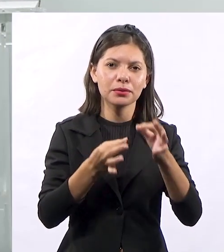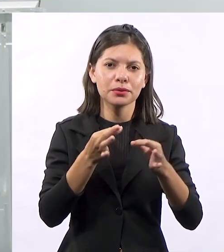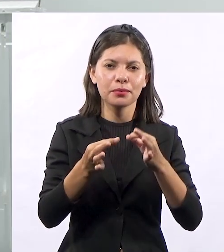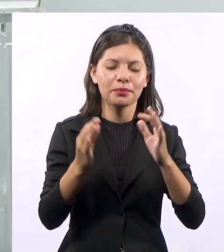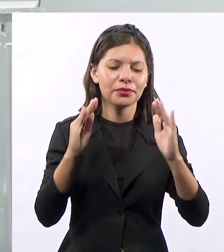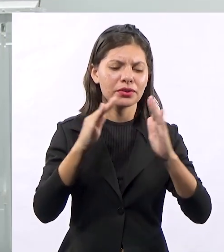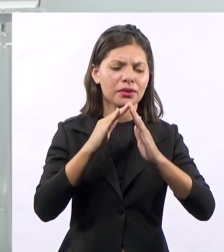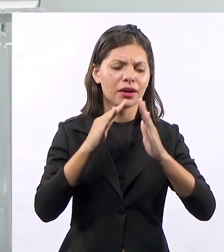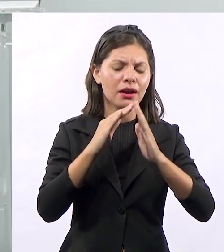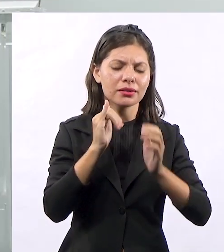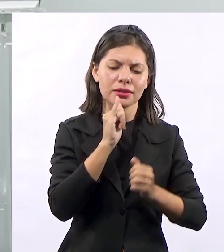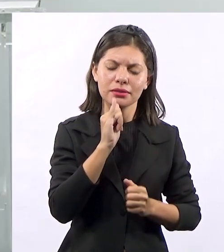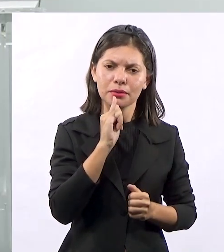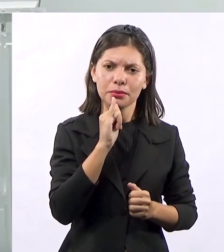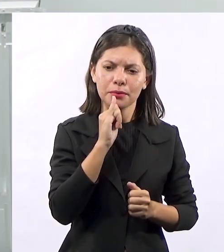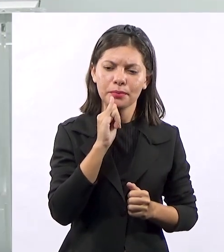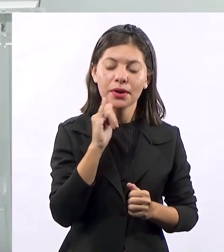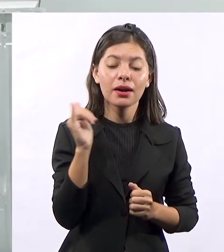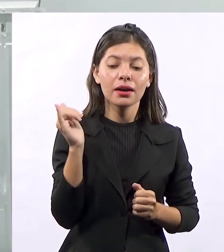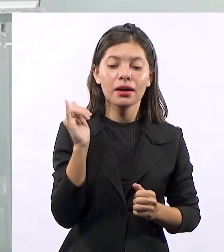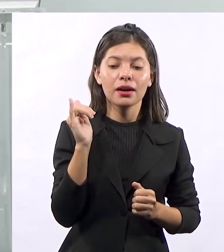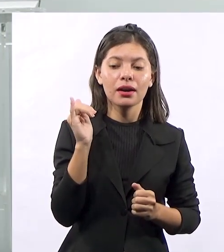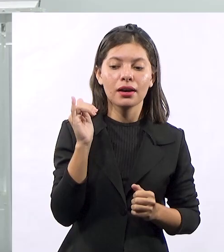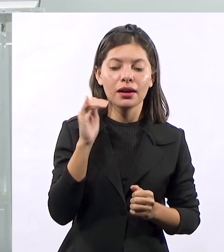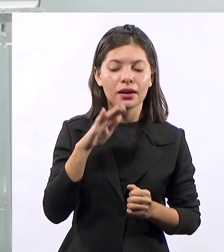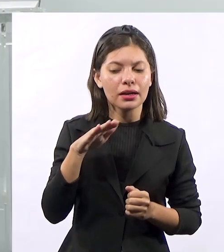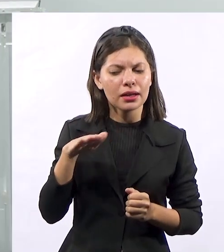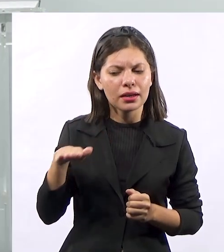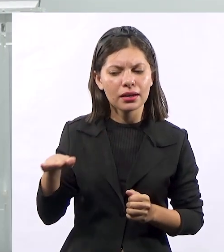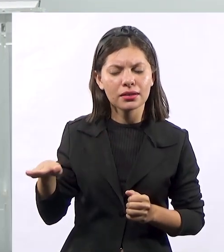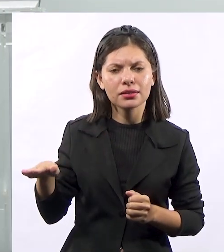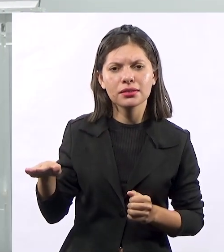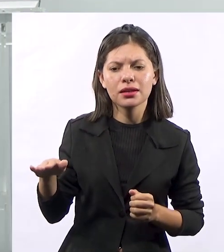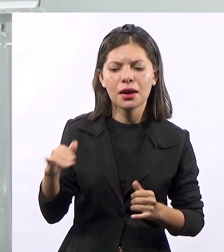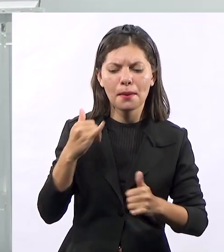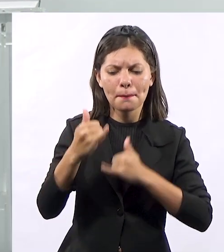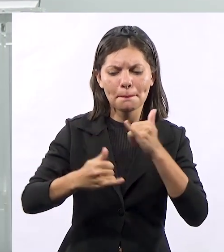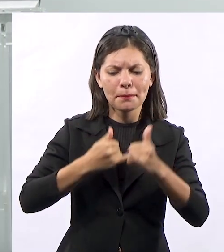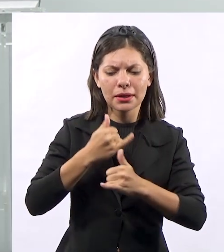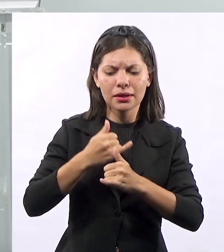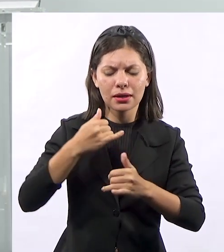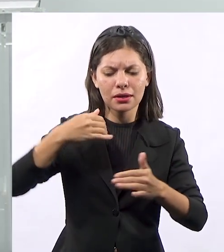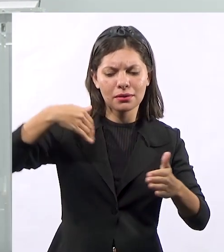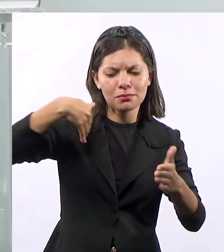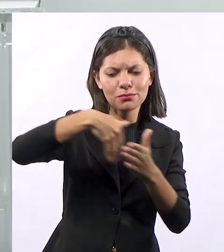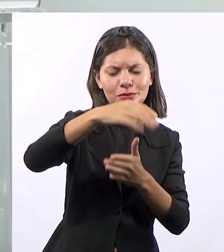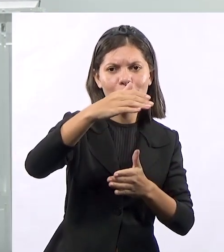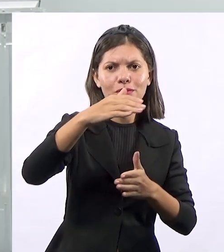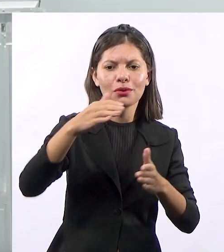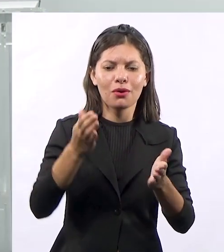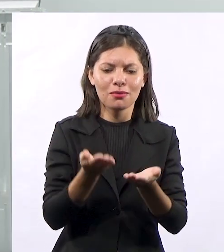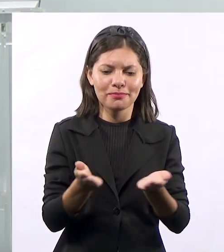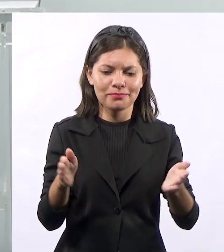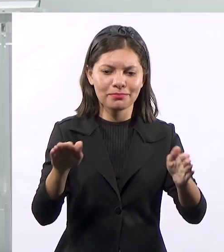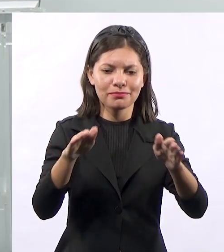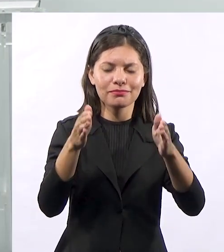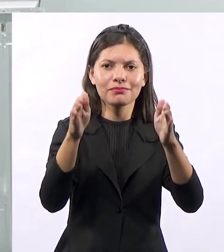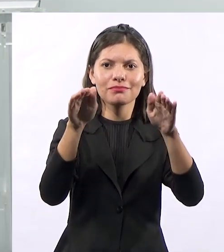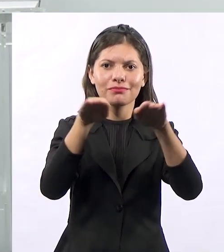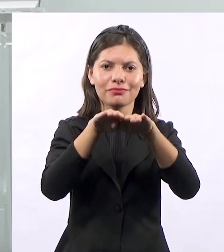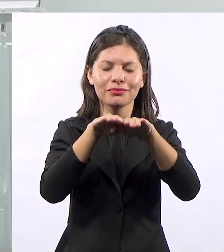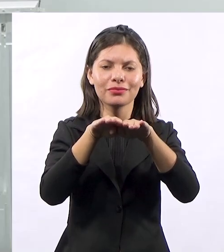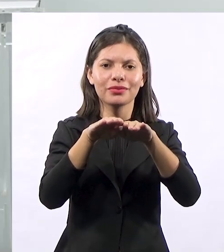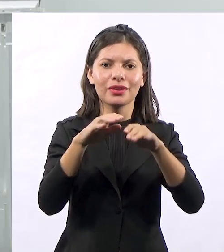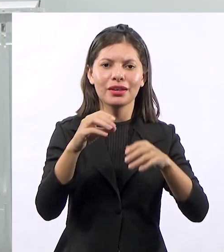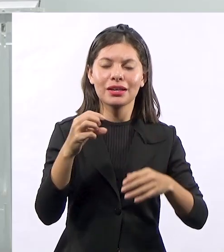caseiro. Aí a criança estava brincando e aí a bola acertou o vaso. Tinha 3 crianças